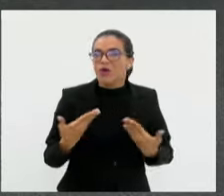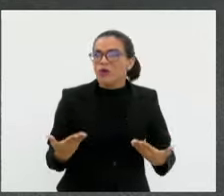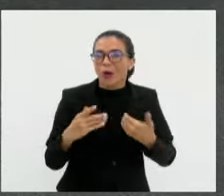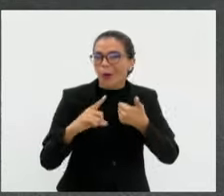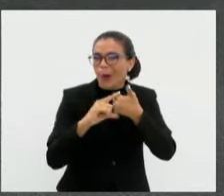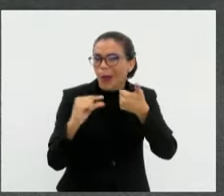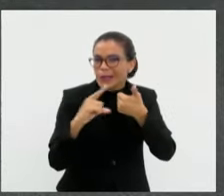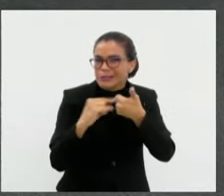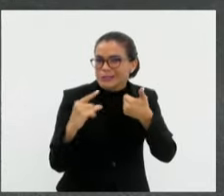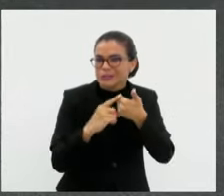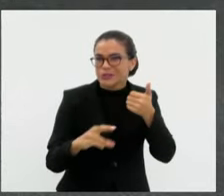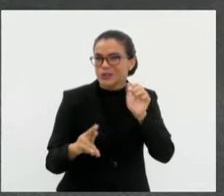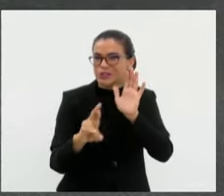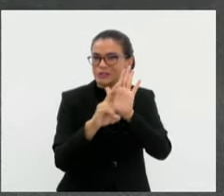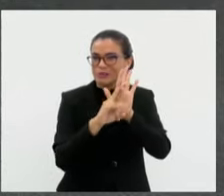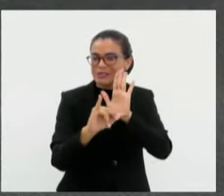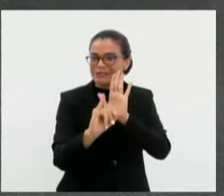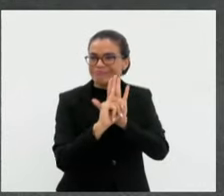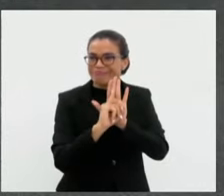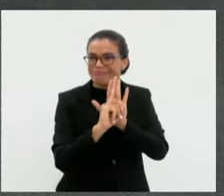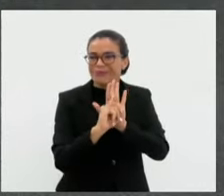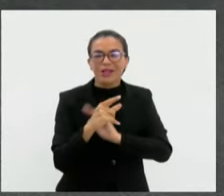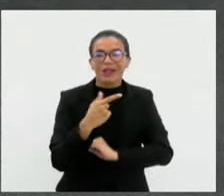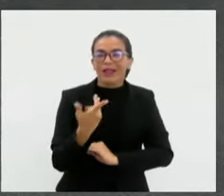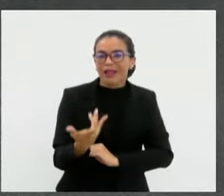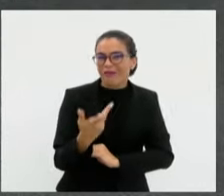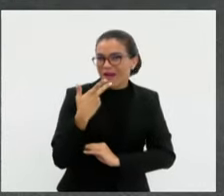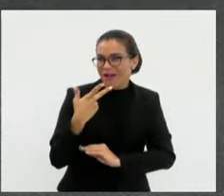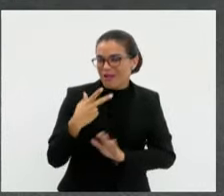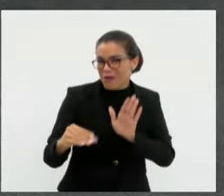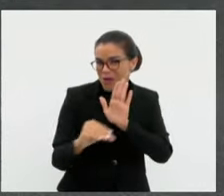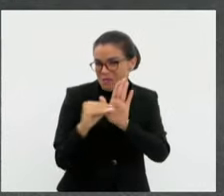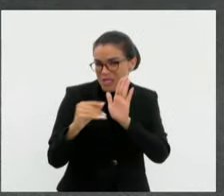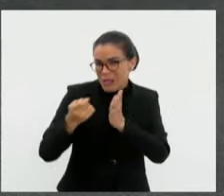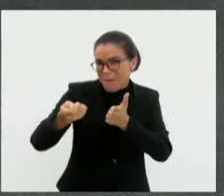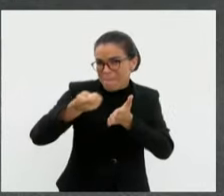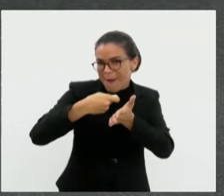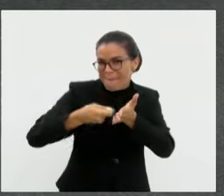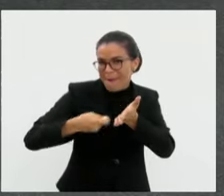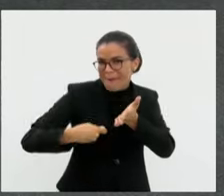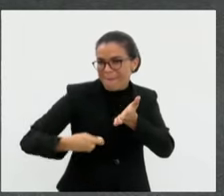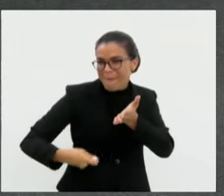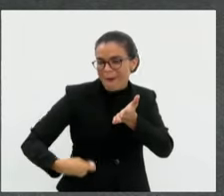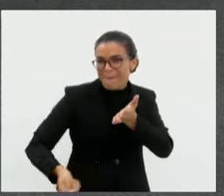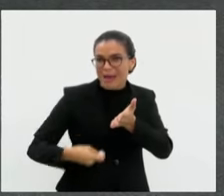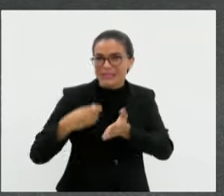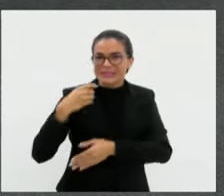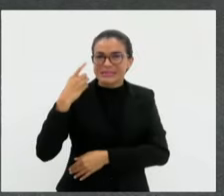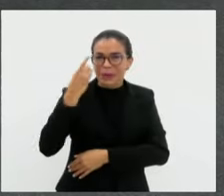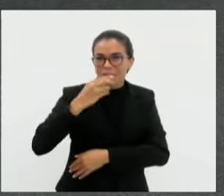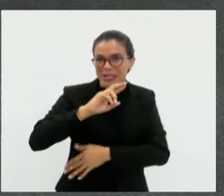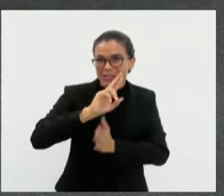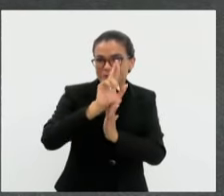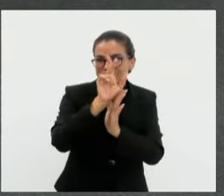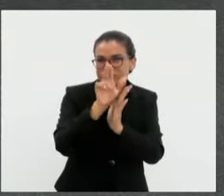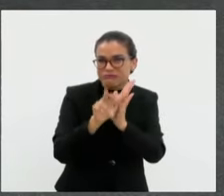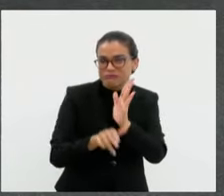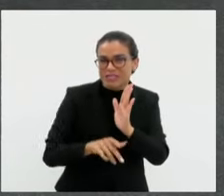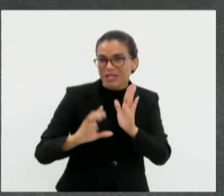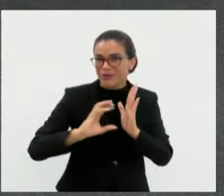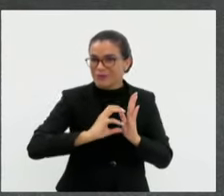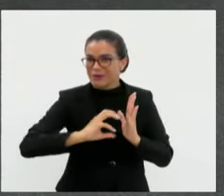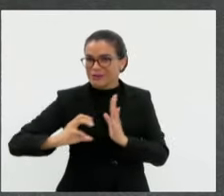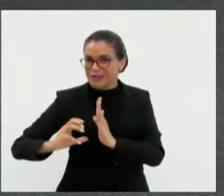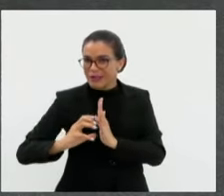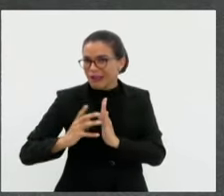do regimento que impede que uma emenda assinada por vários deputados de vários partidos seja protocolada dentro